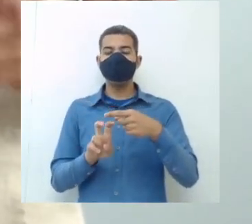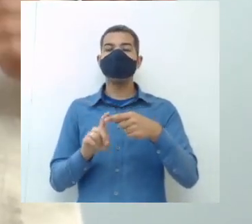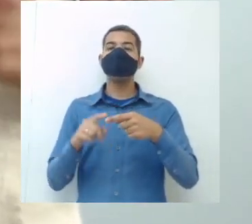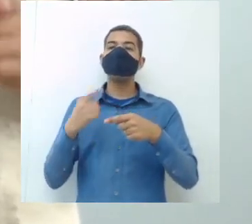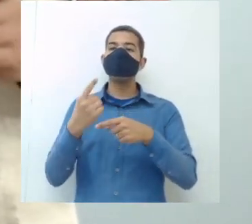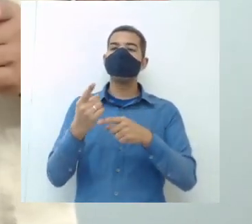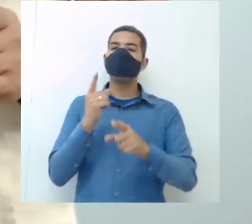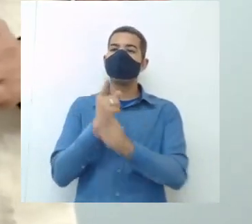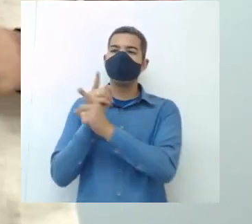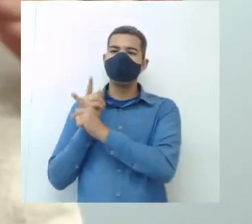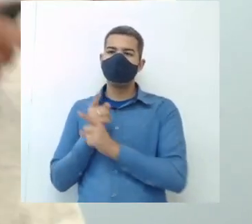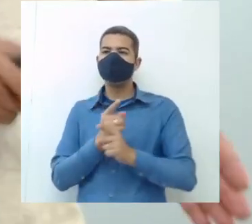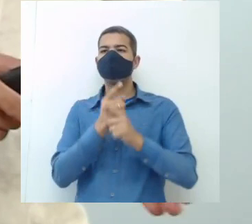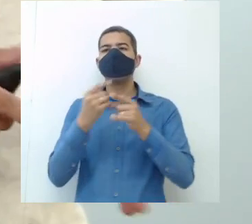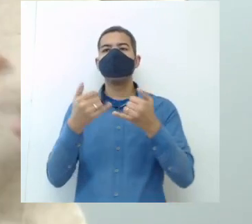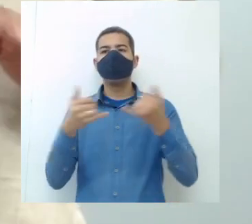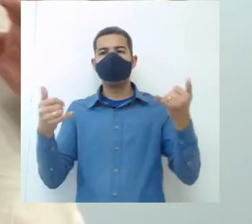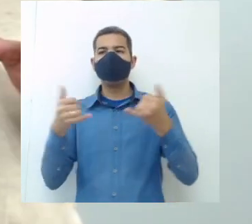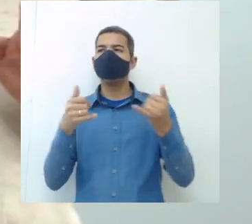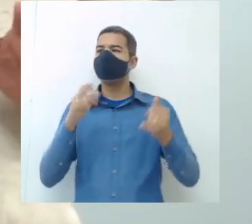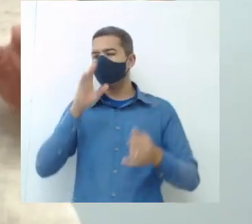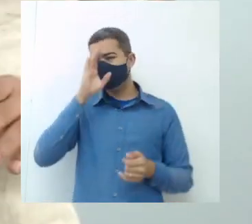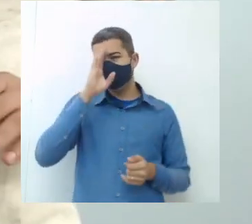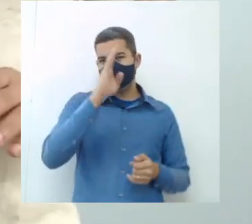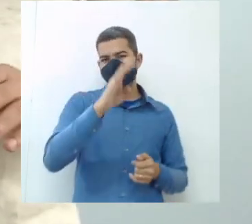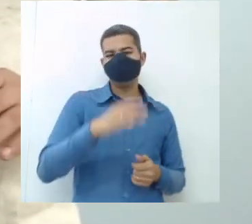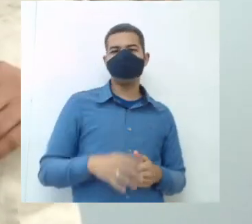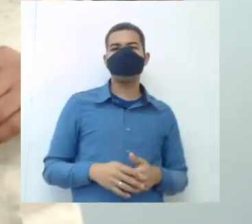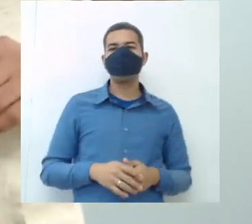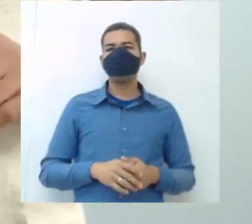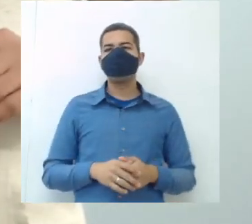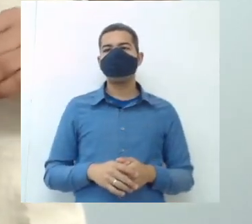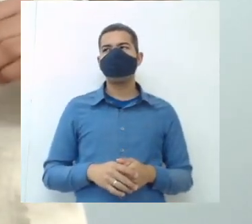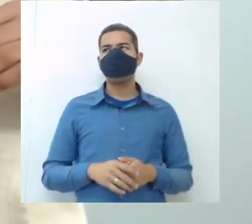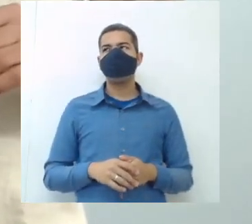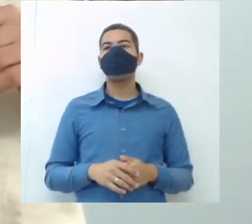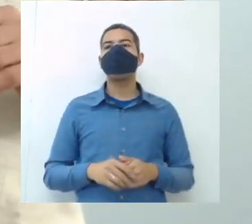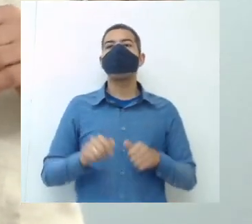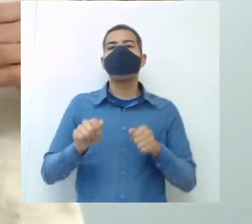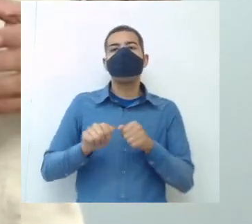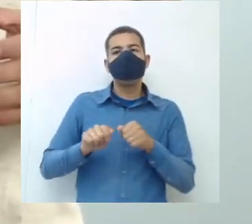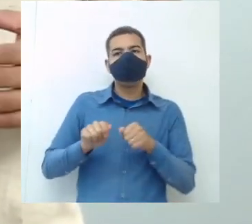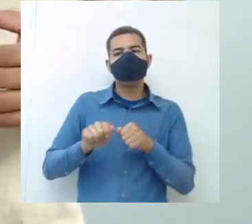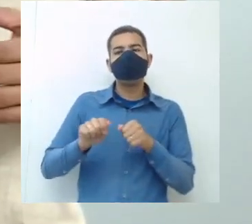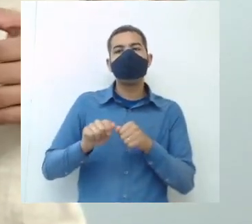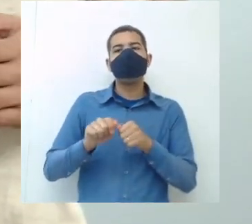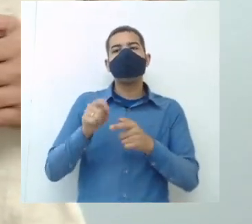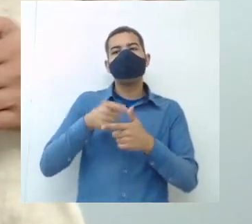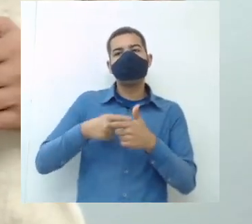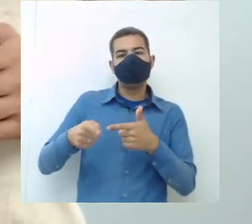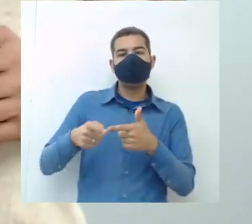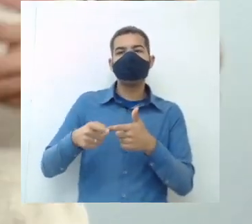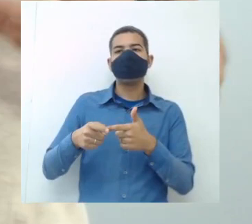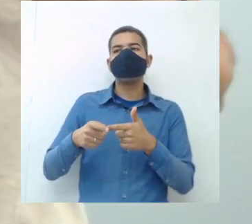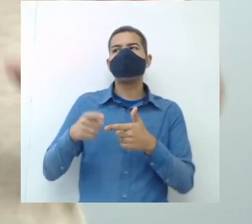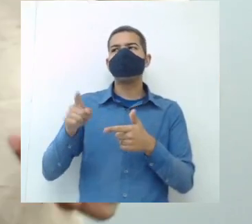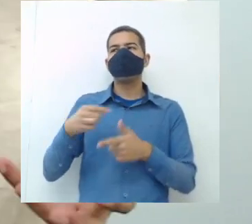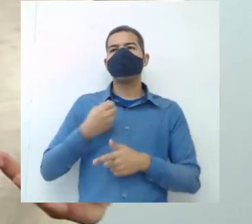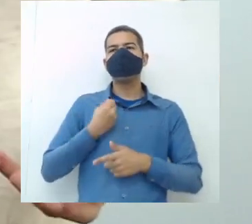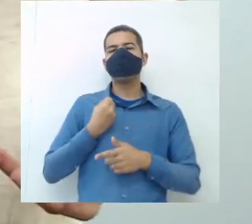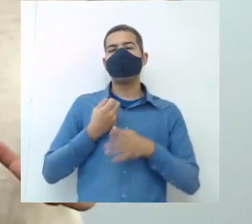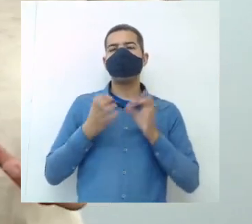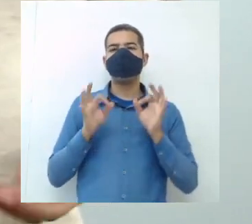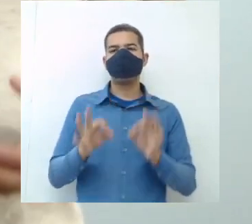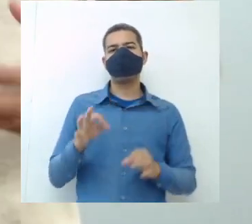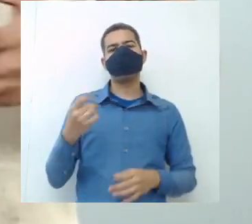aí você localizar na reta já direto, não tem problema, tá? Fazendo a divisão, você não vai ter o número